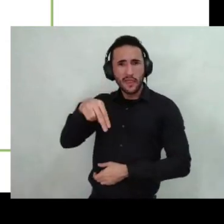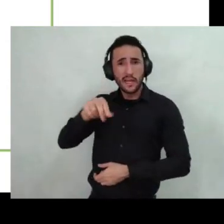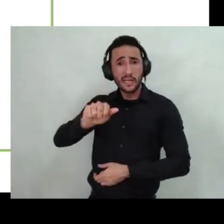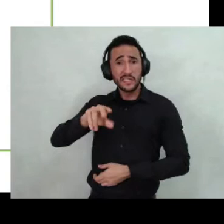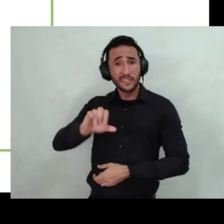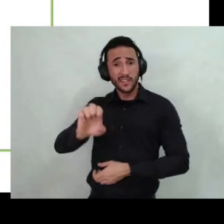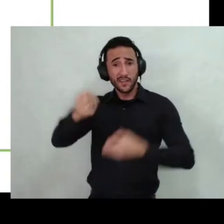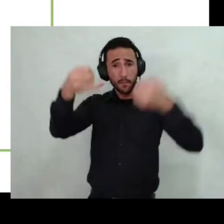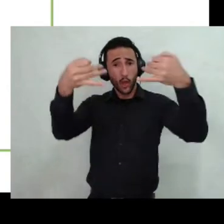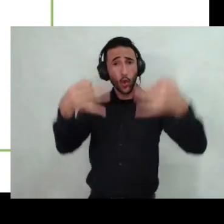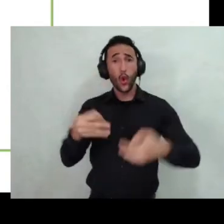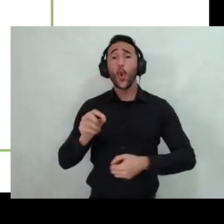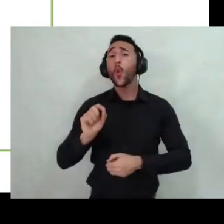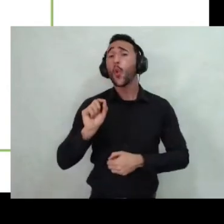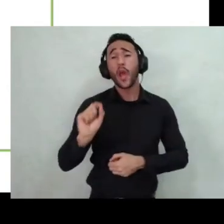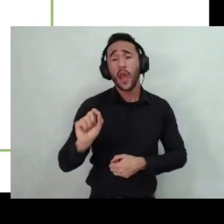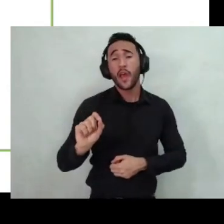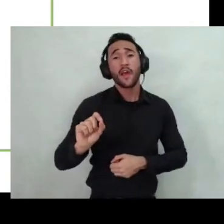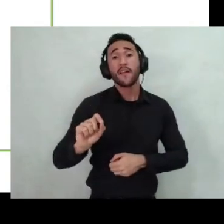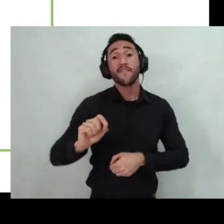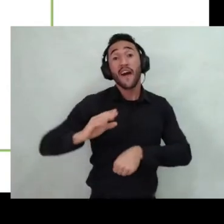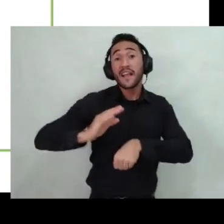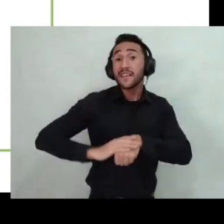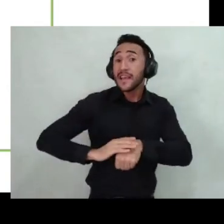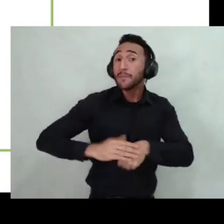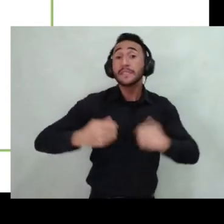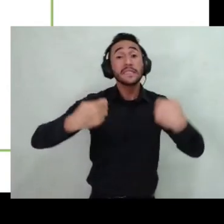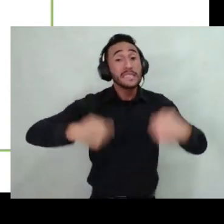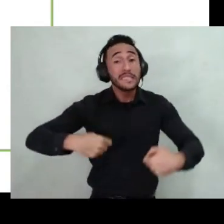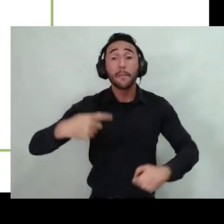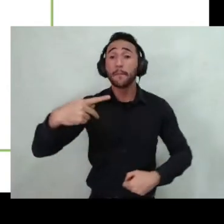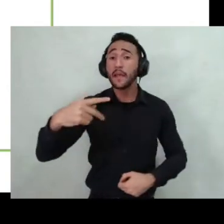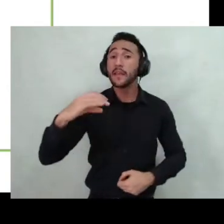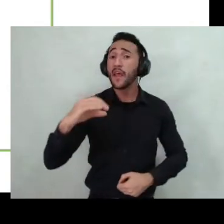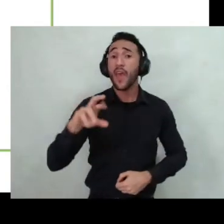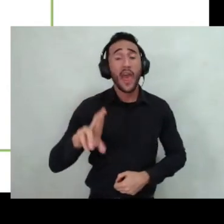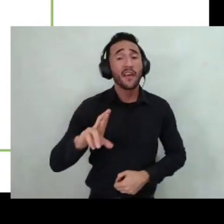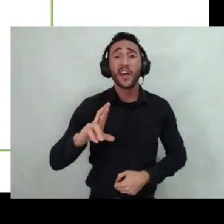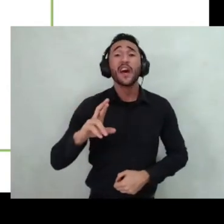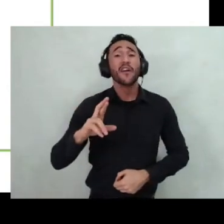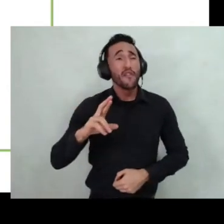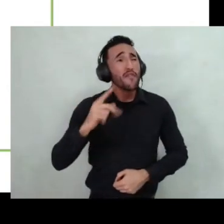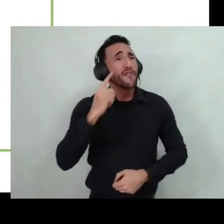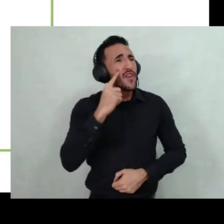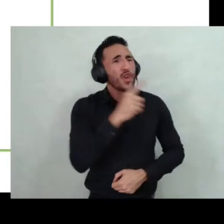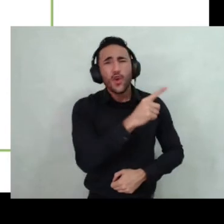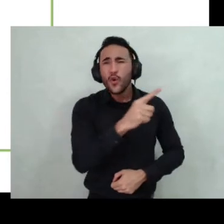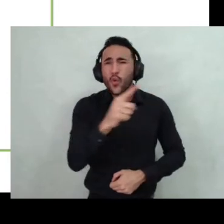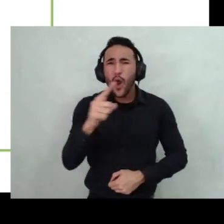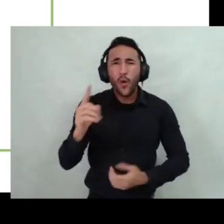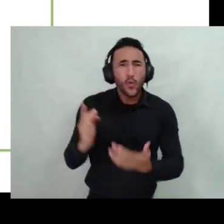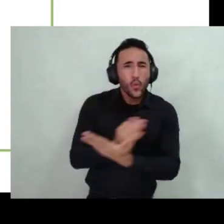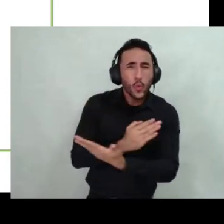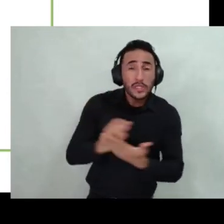realização do PCR. A gente tem visto muitas prefeituras muitas